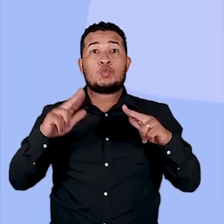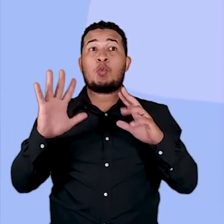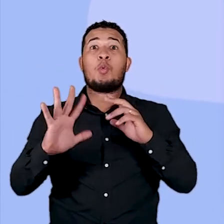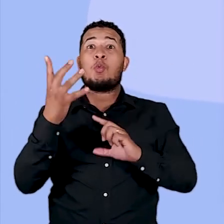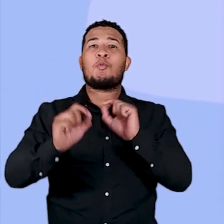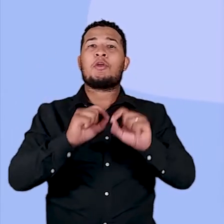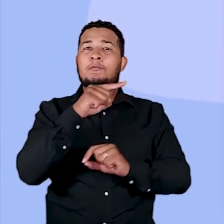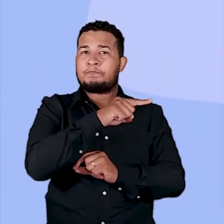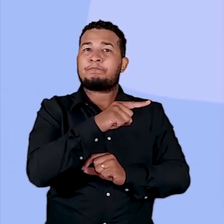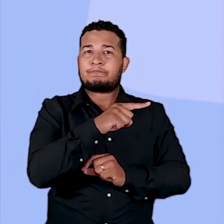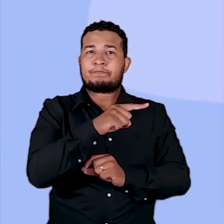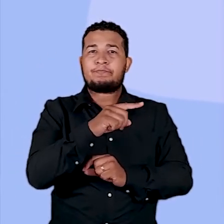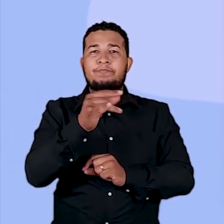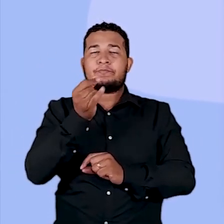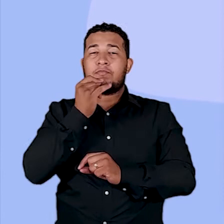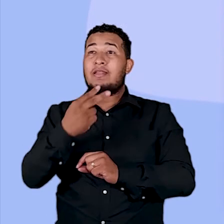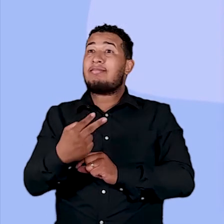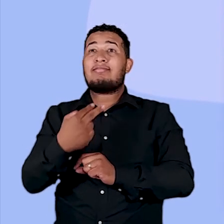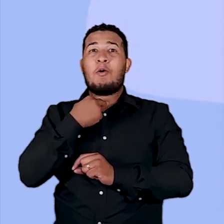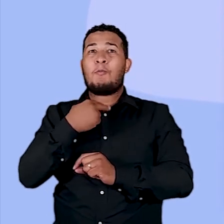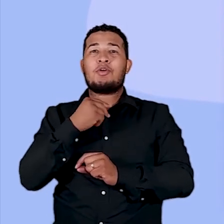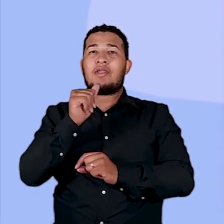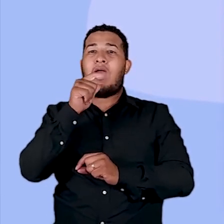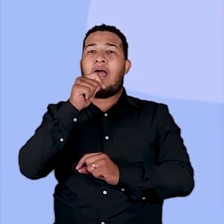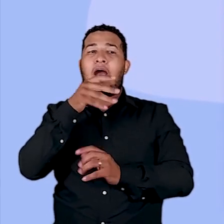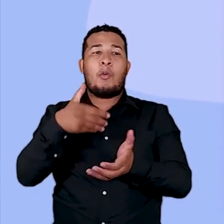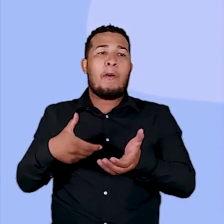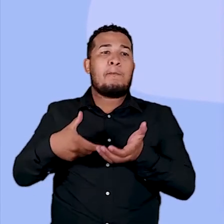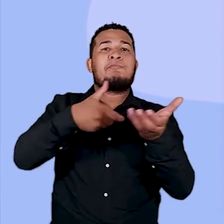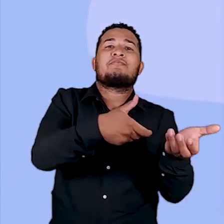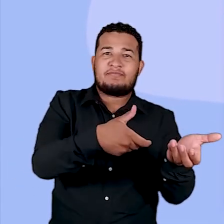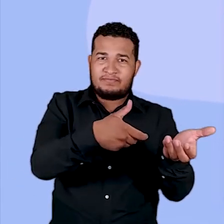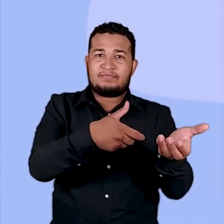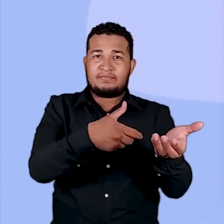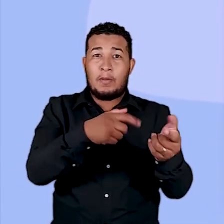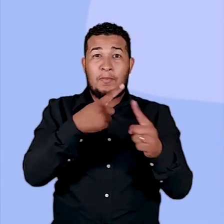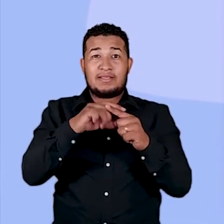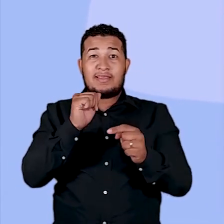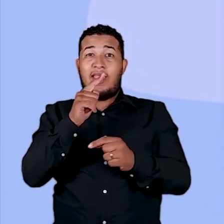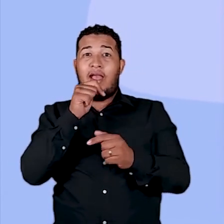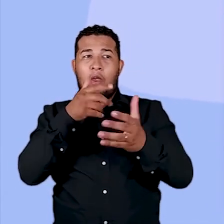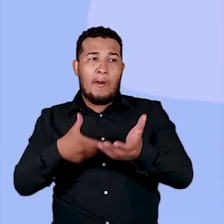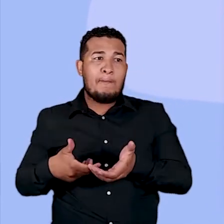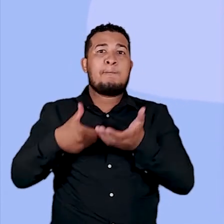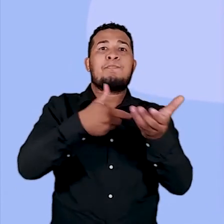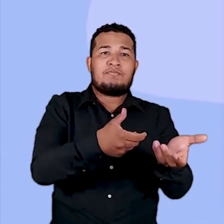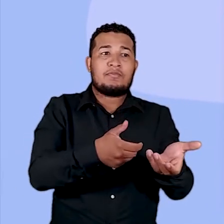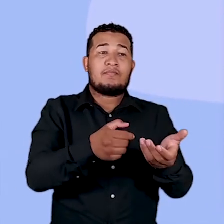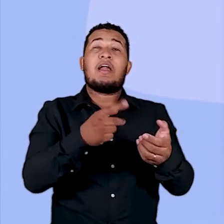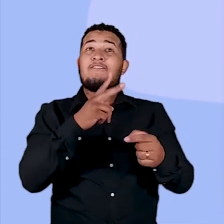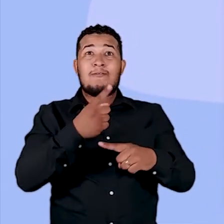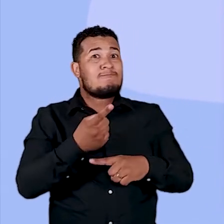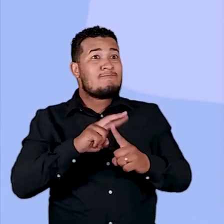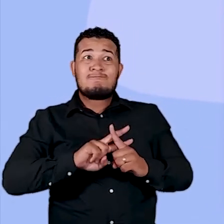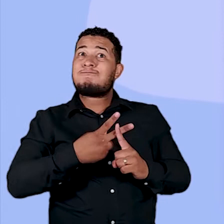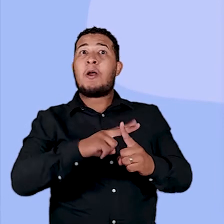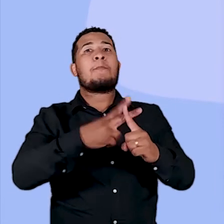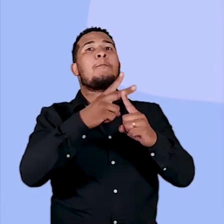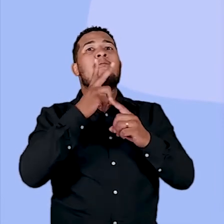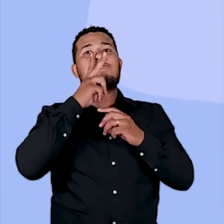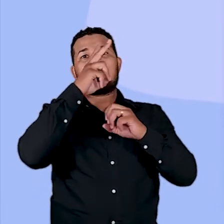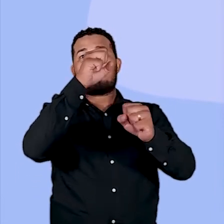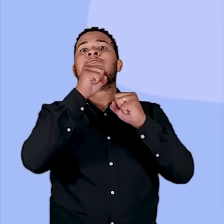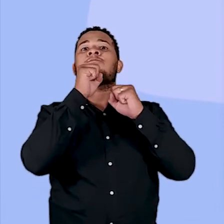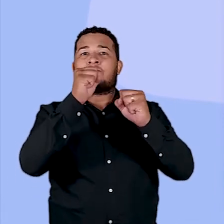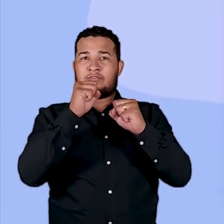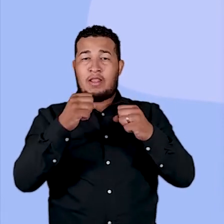alguma, numa situação como essa. Numa situação como essa, você não deve jogar água, por exemplo. Porque aí você jogando água, esse curto-circuito ainda vai aumentar